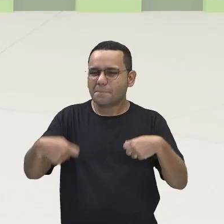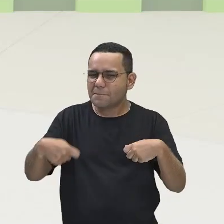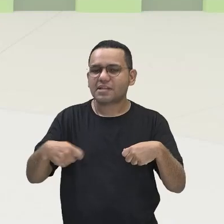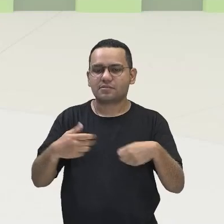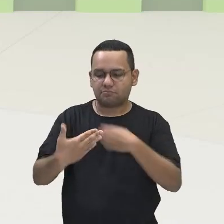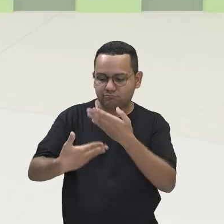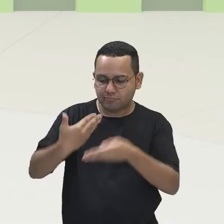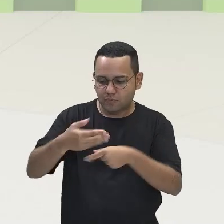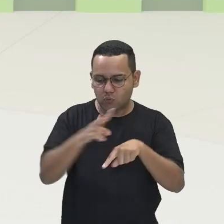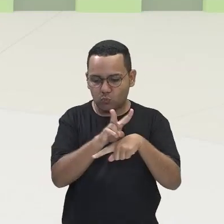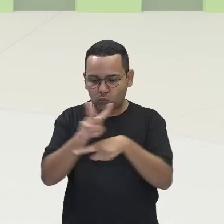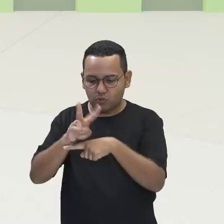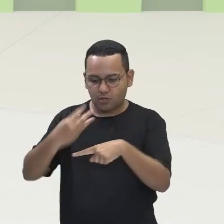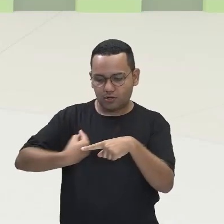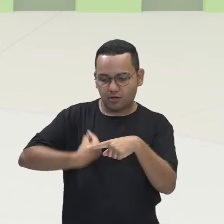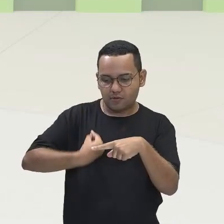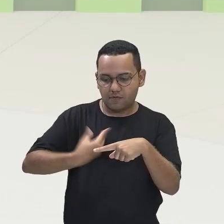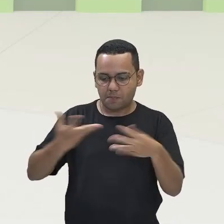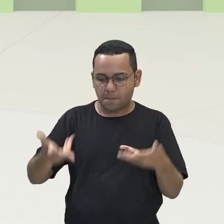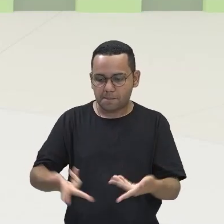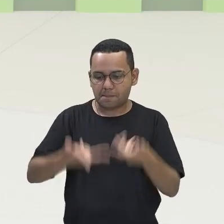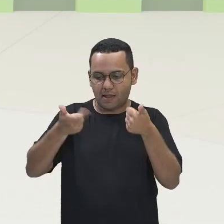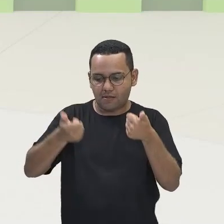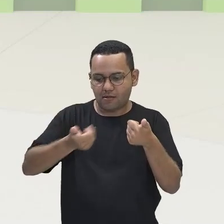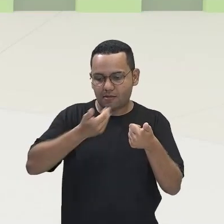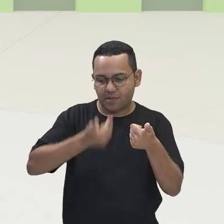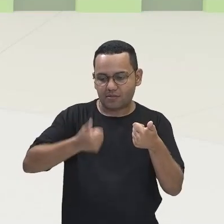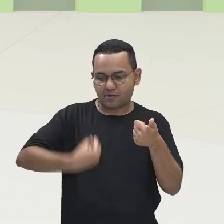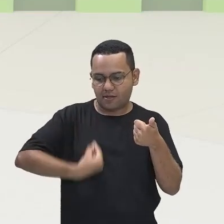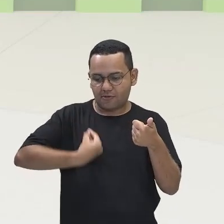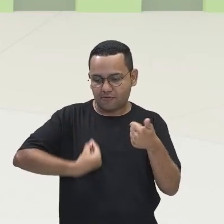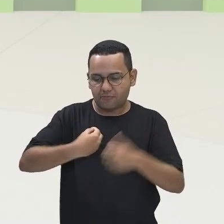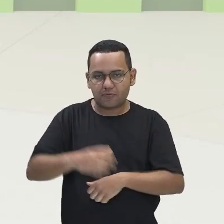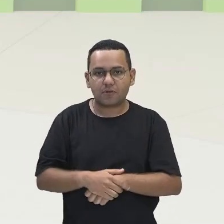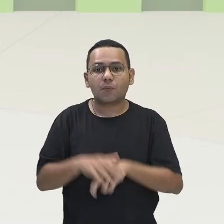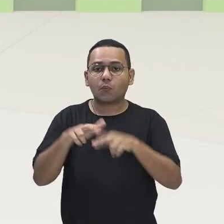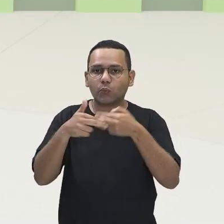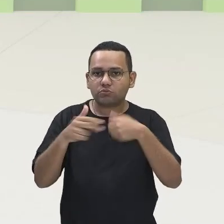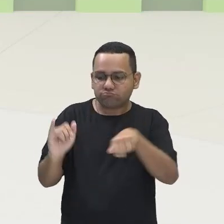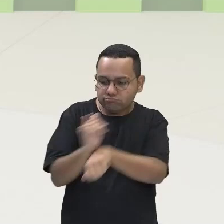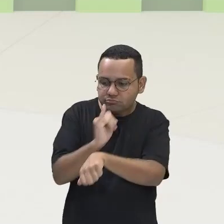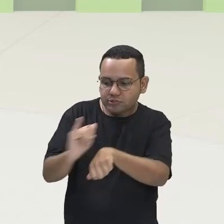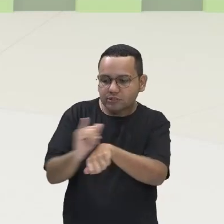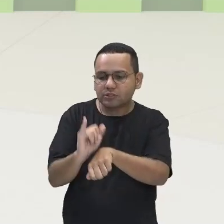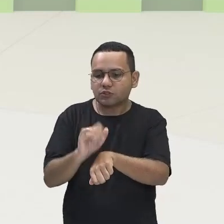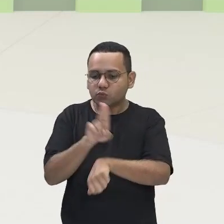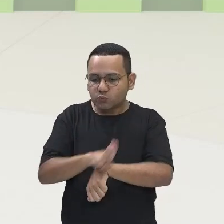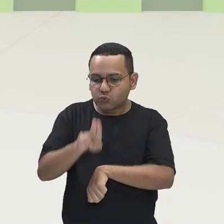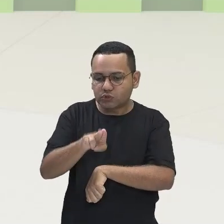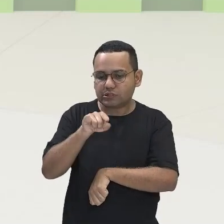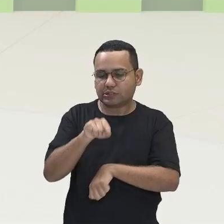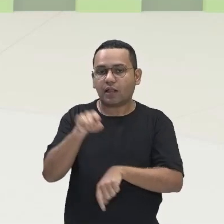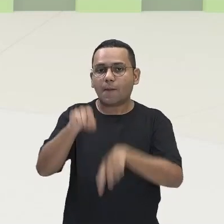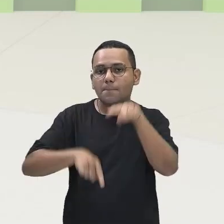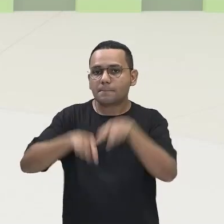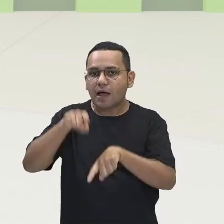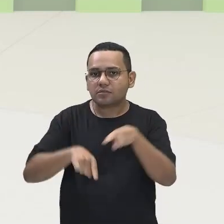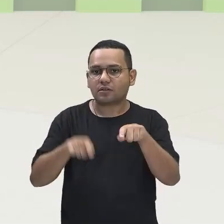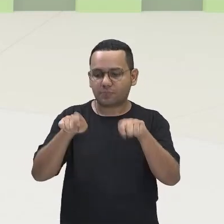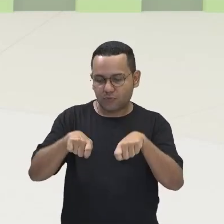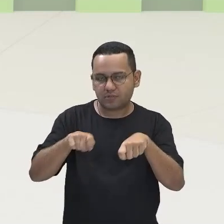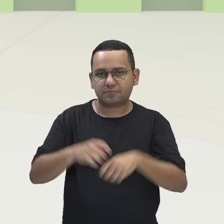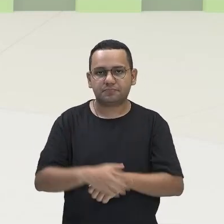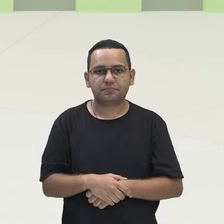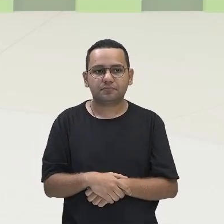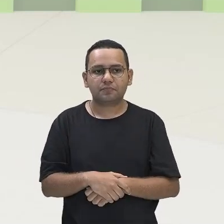vida, para a sua qualidade de vida. Então, ele começa a usar esse recurso. Só que a partir do momento que ele usa